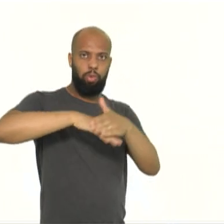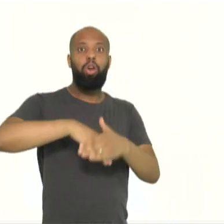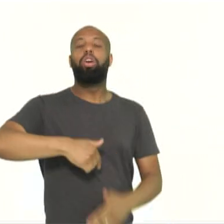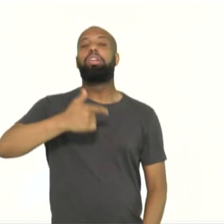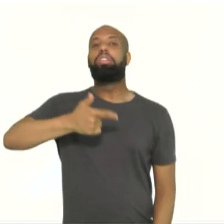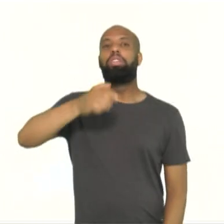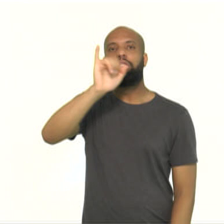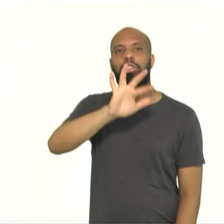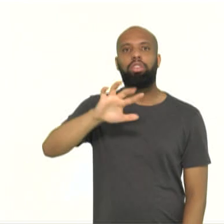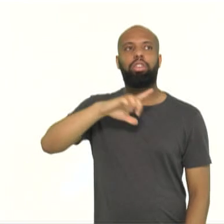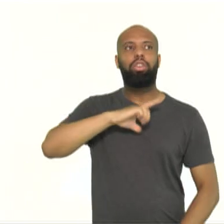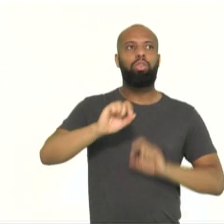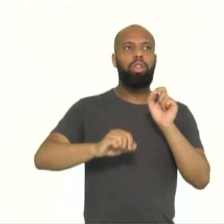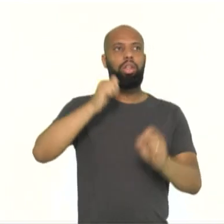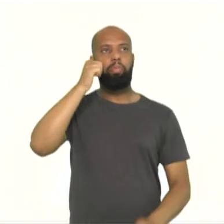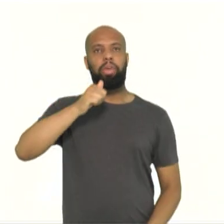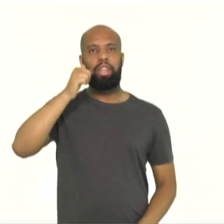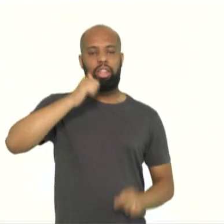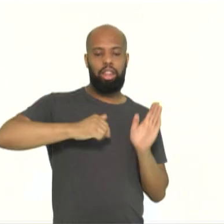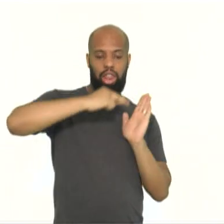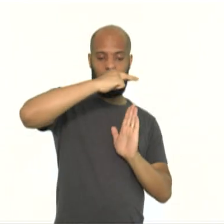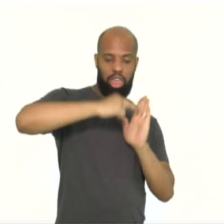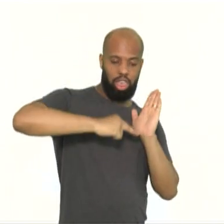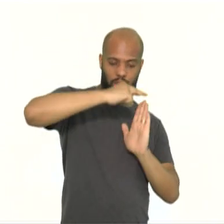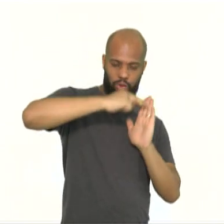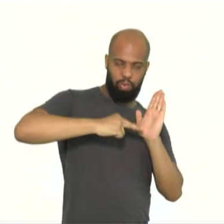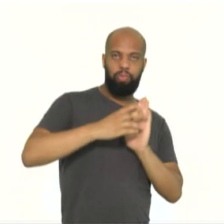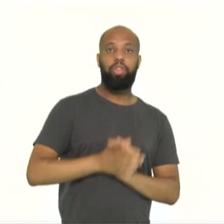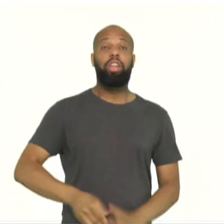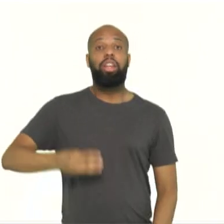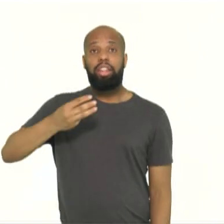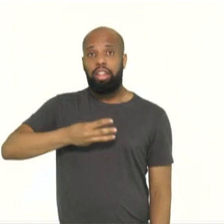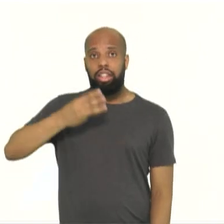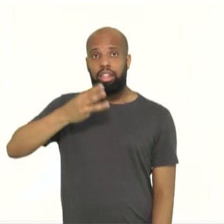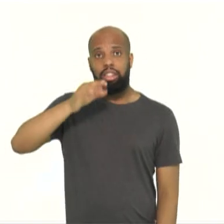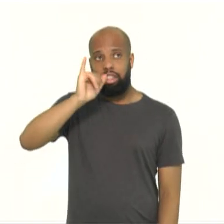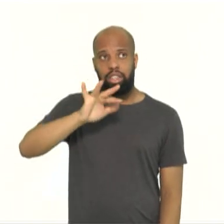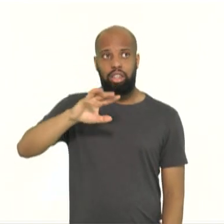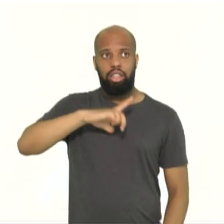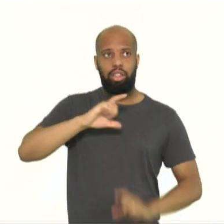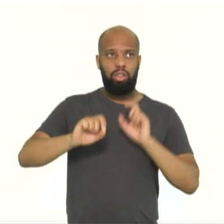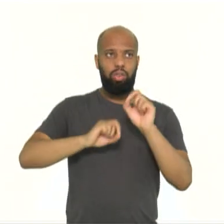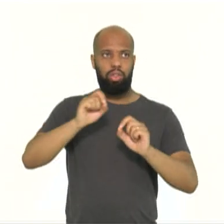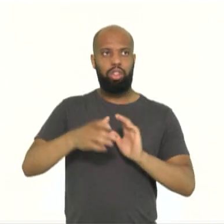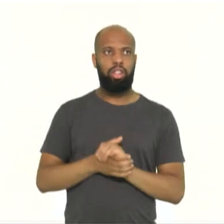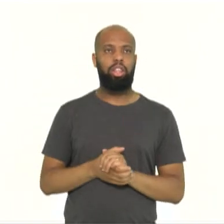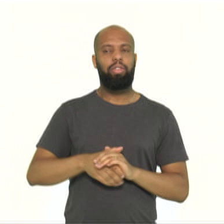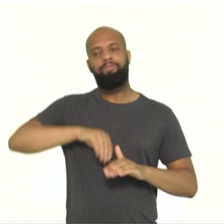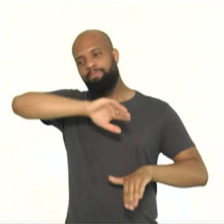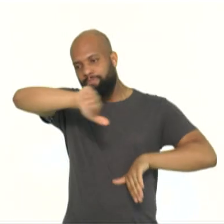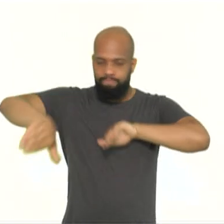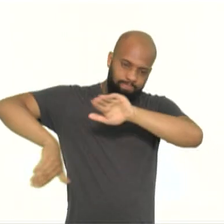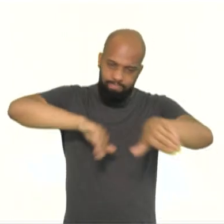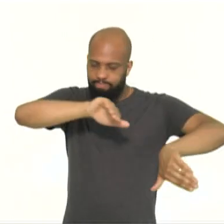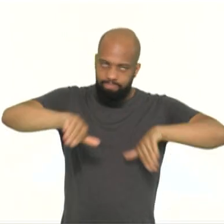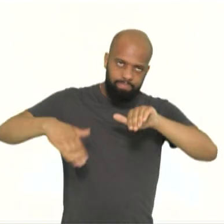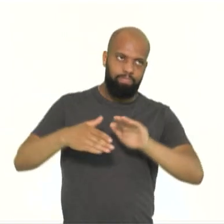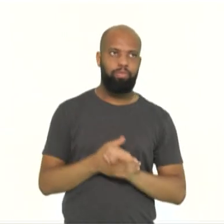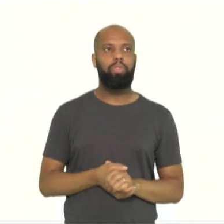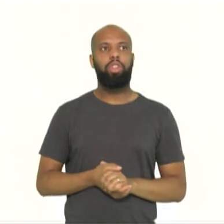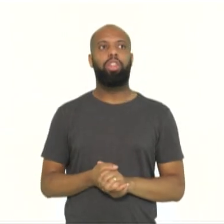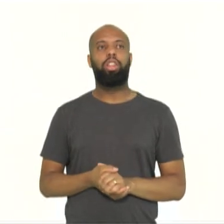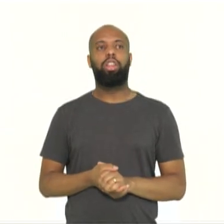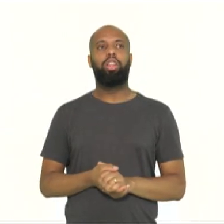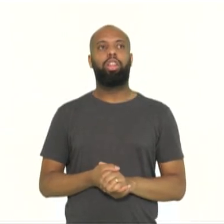segunda imagem, la chica está leyendo. Na terceira, el niño está nadando. E em